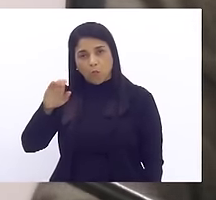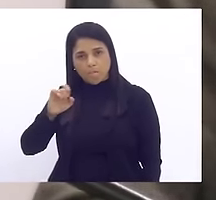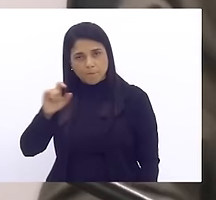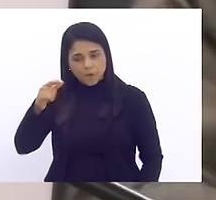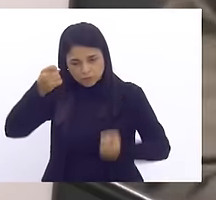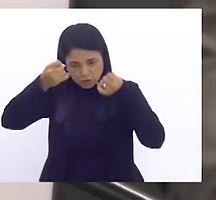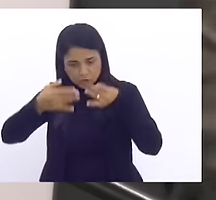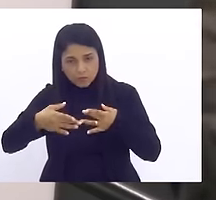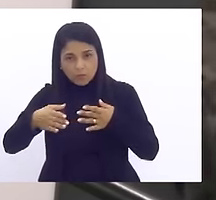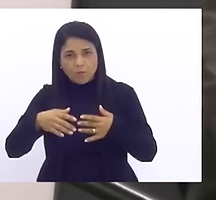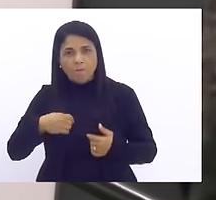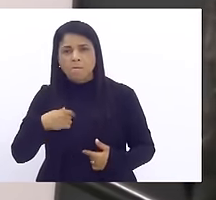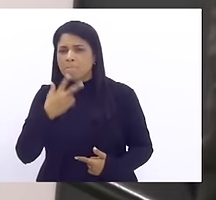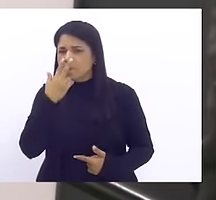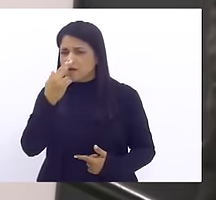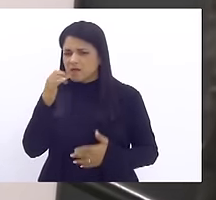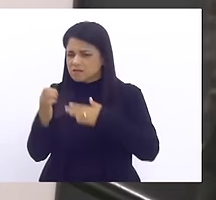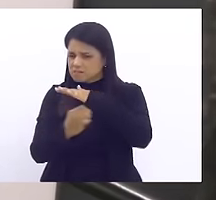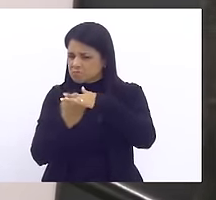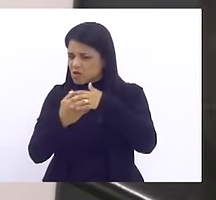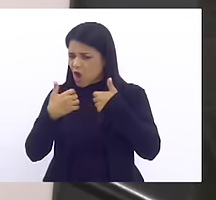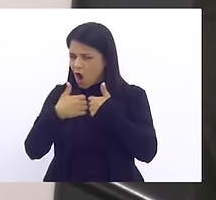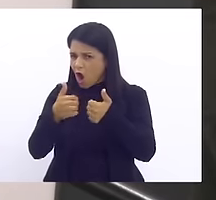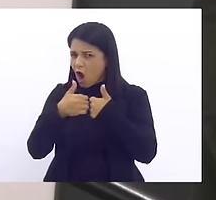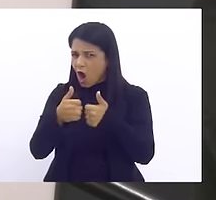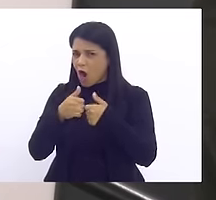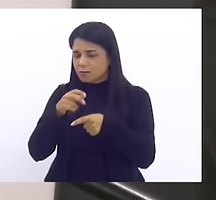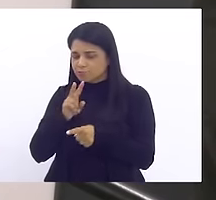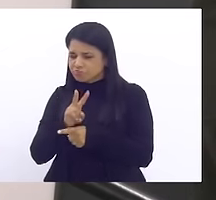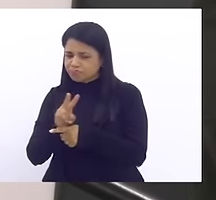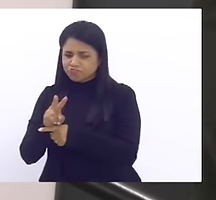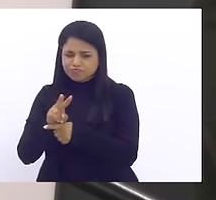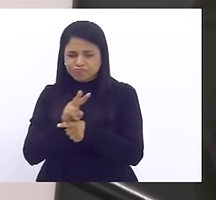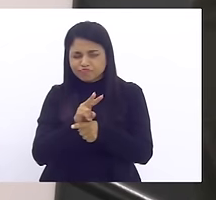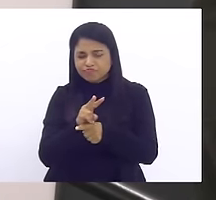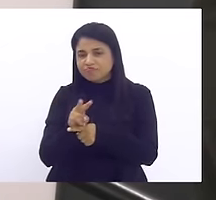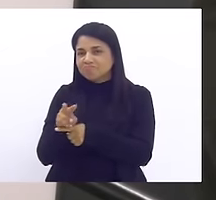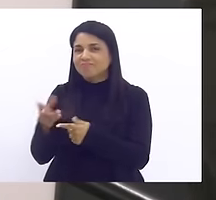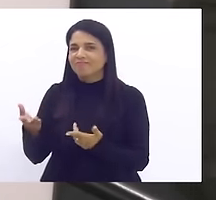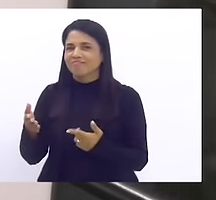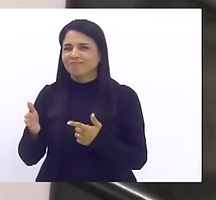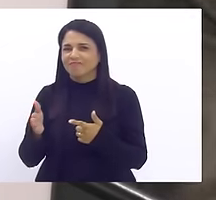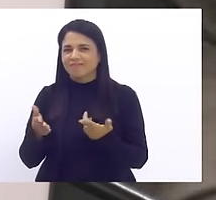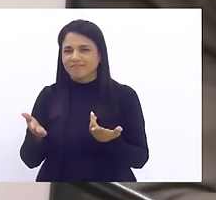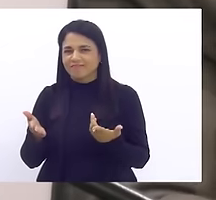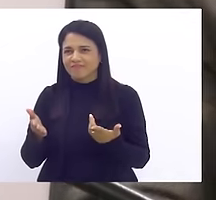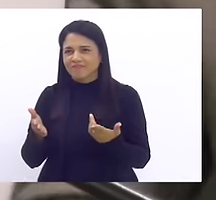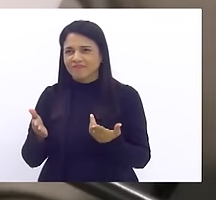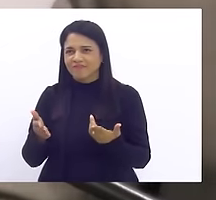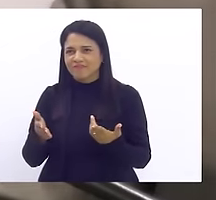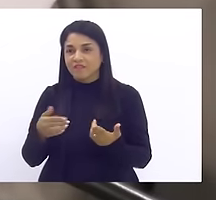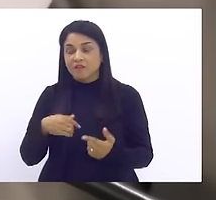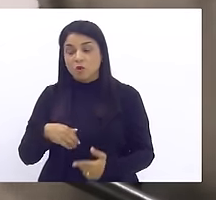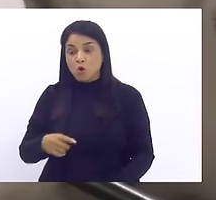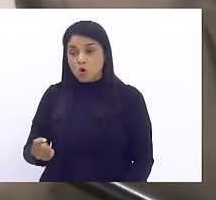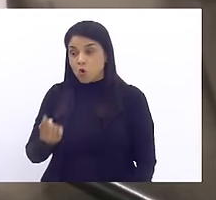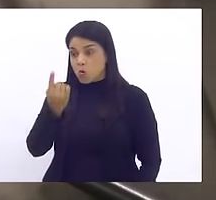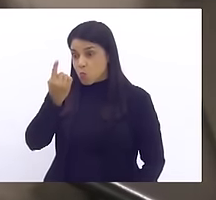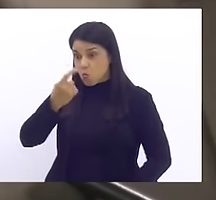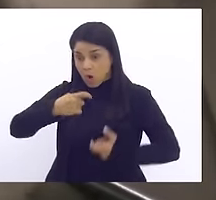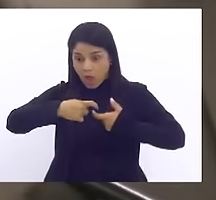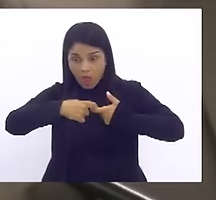grande parece meu amigo Você não me respondeu ainda porque mandou apenas um reboque até agora você não me respondeu e